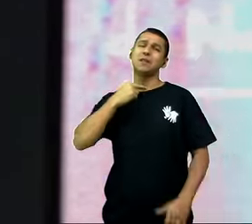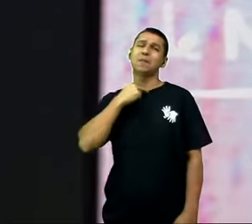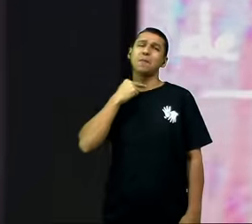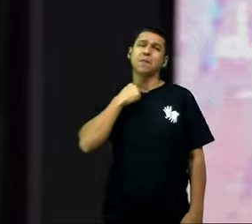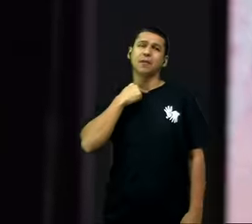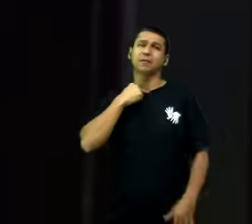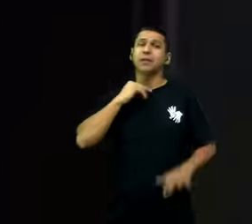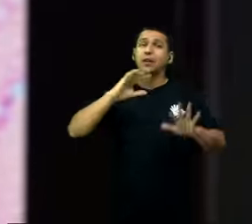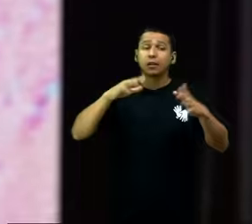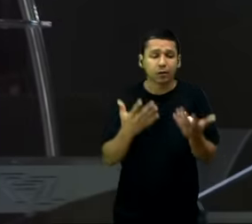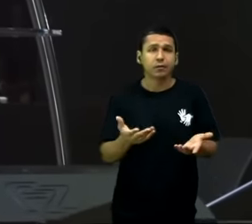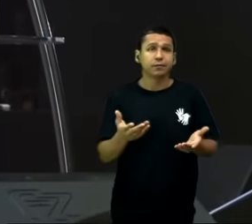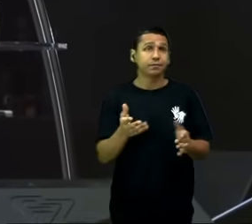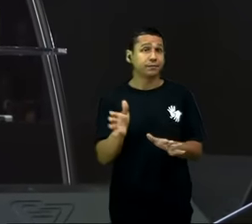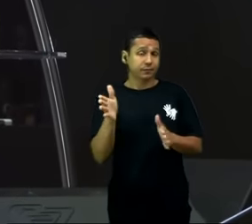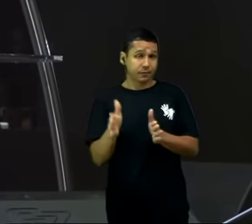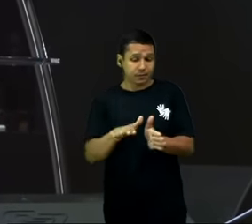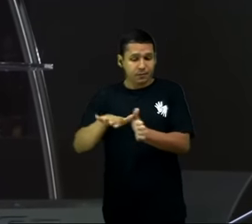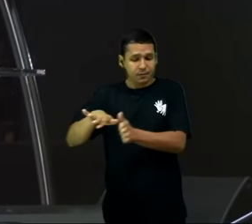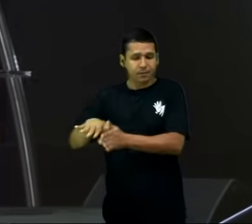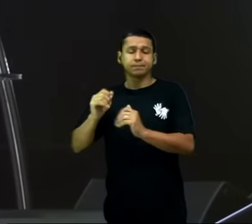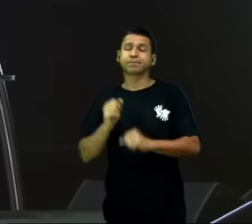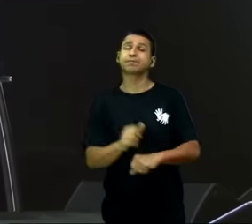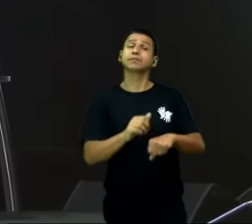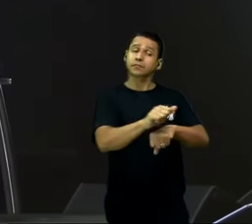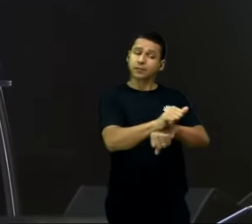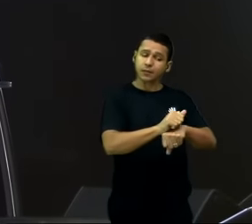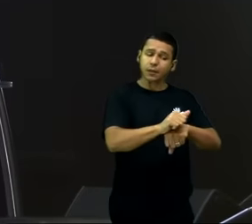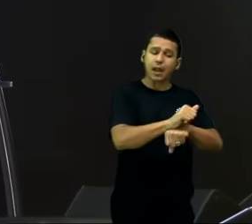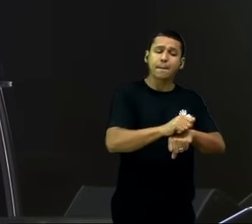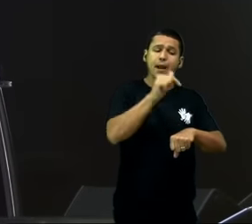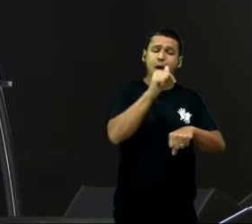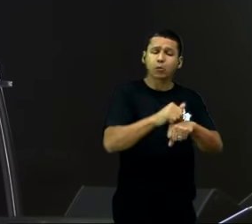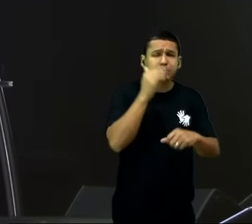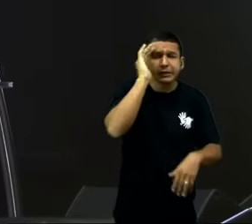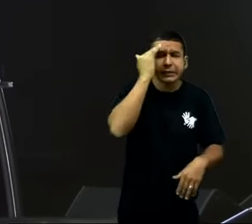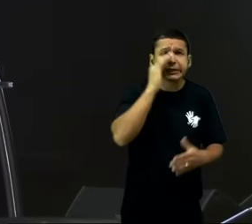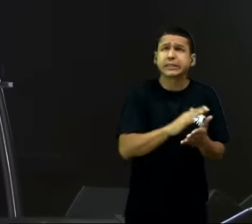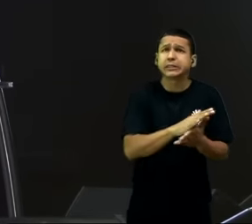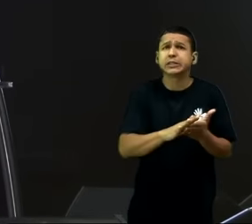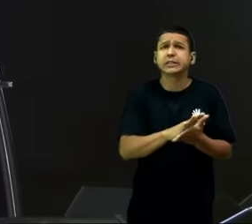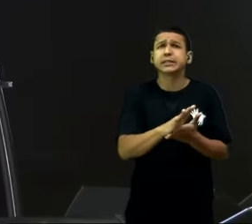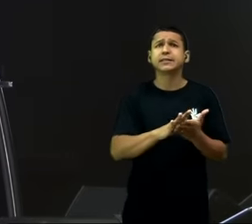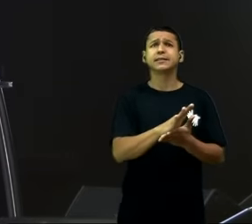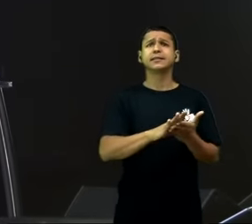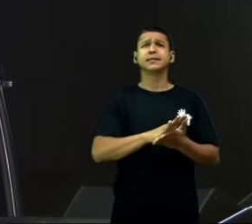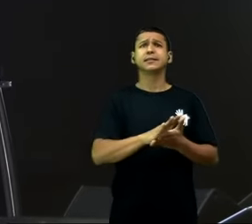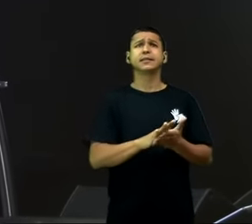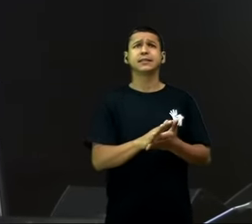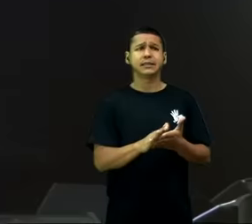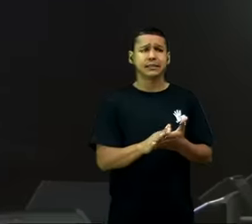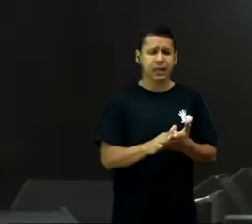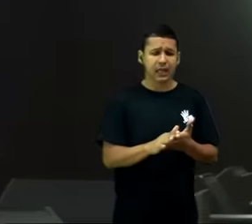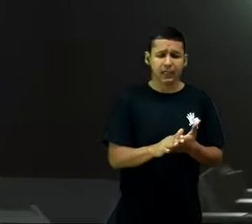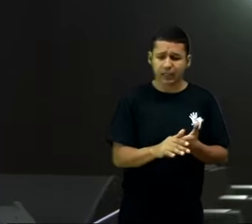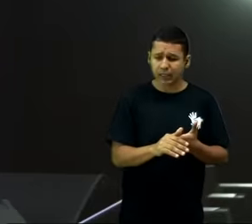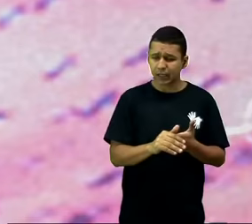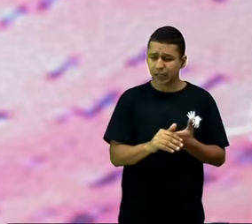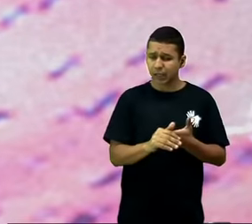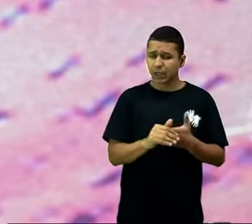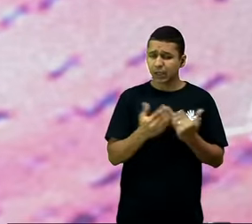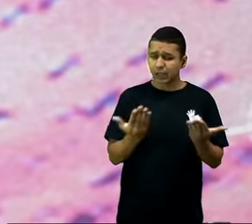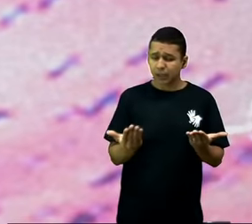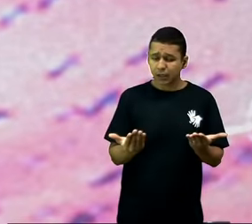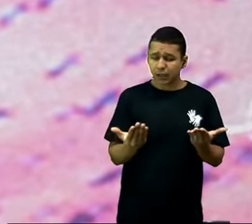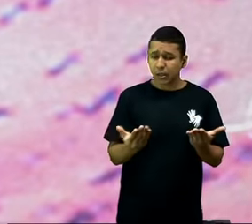Abraão não está entendendo nada. Está colocando a promessa no coração, no lugar onde que só pertence a